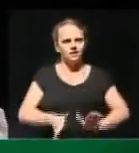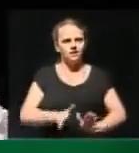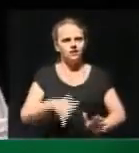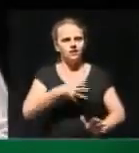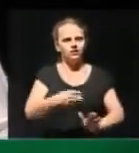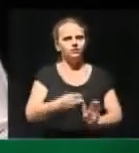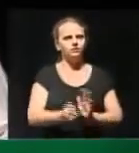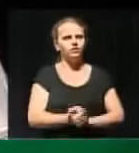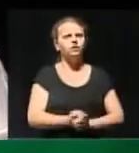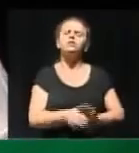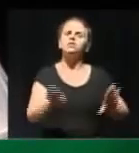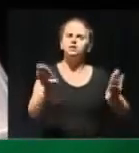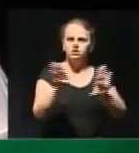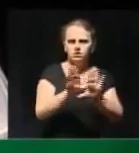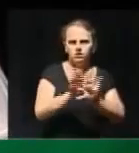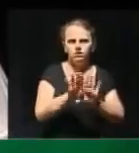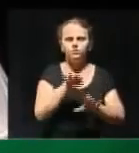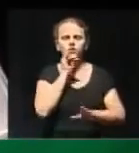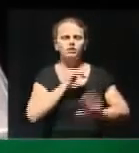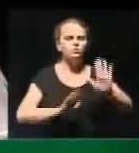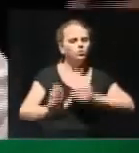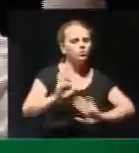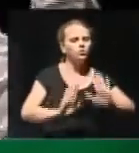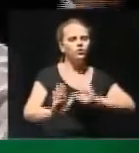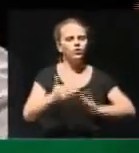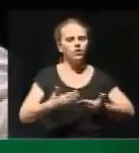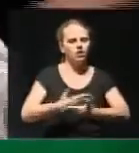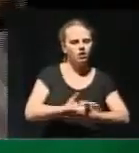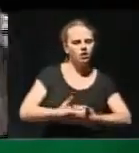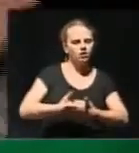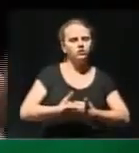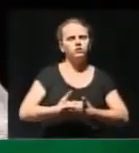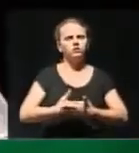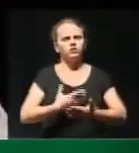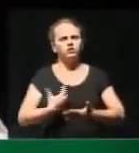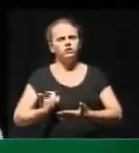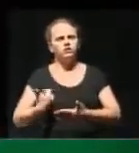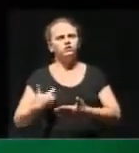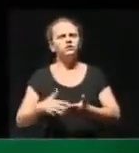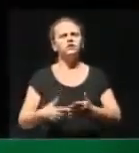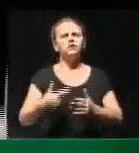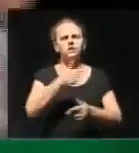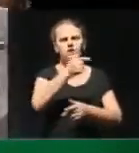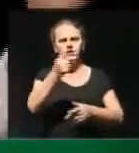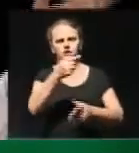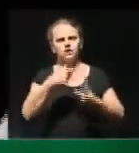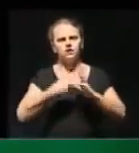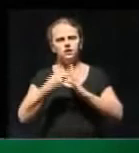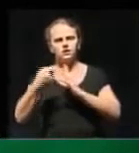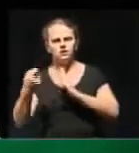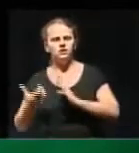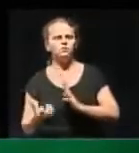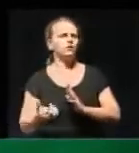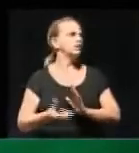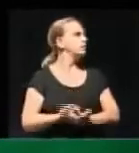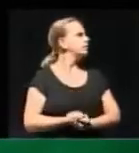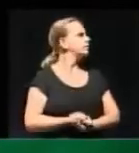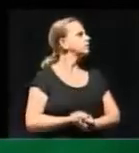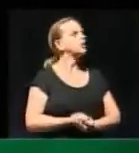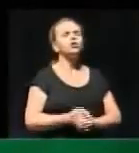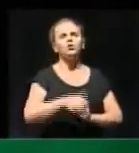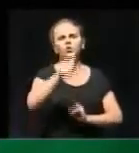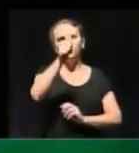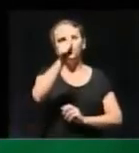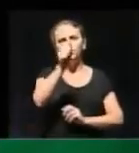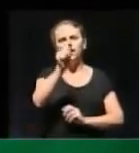utilizasse o AZT nas primeiras 6 semanas de vida. Então, com essa utilização de terapia antirretroviral, no caso exclusivamente o AZT, houve